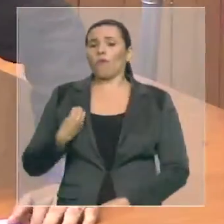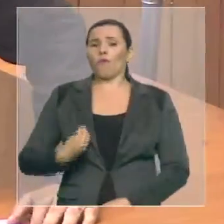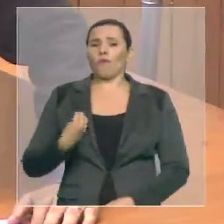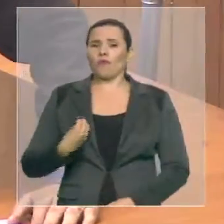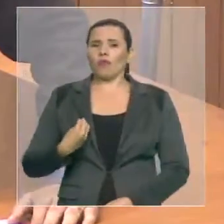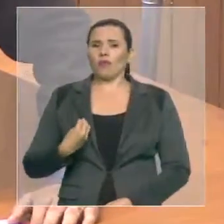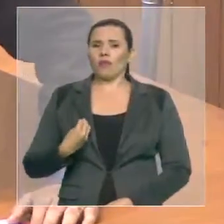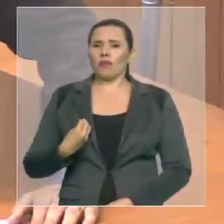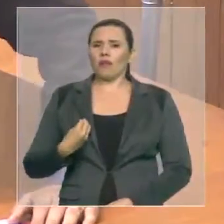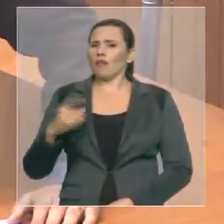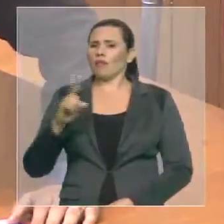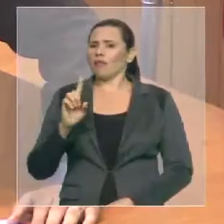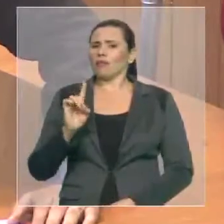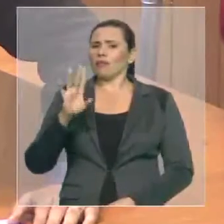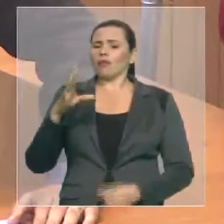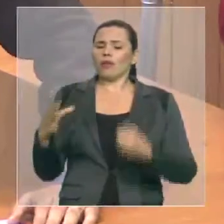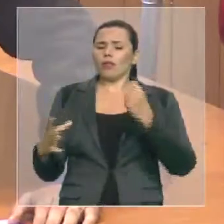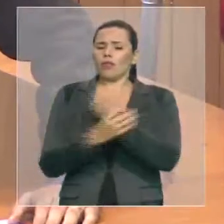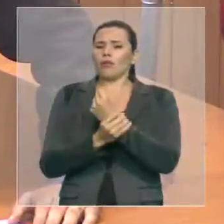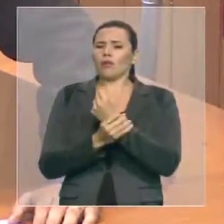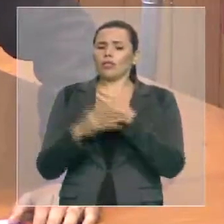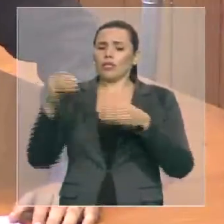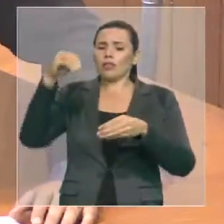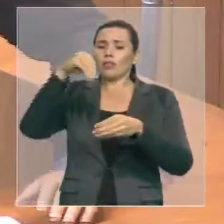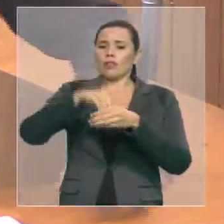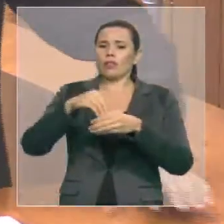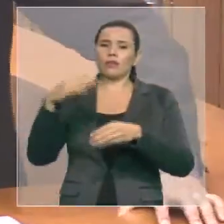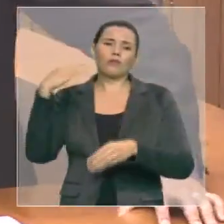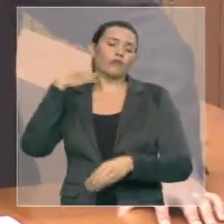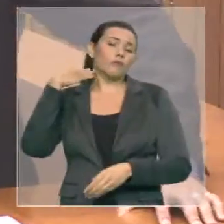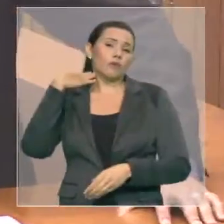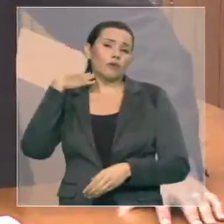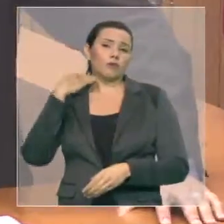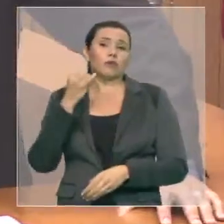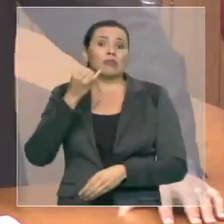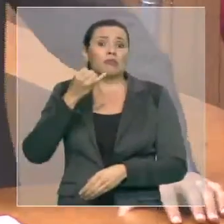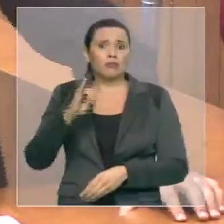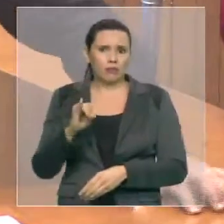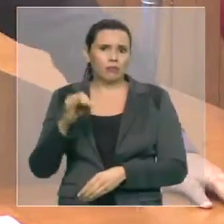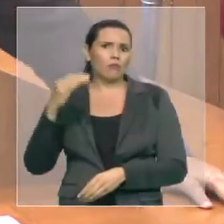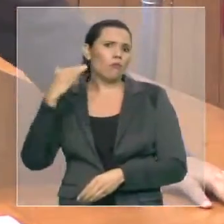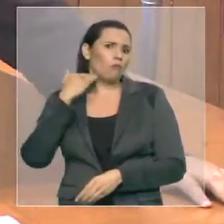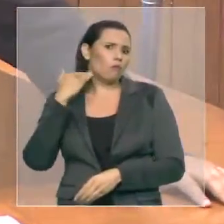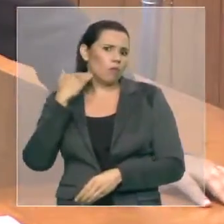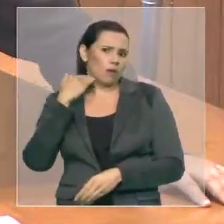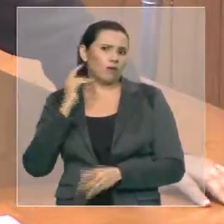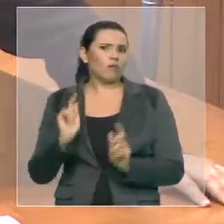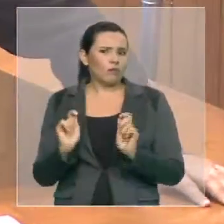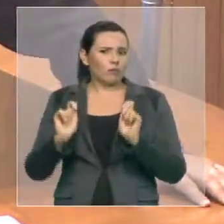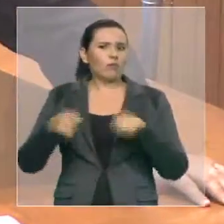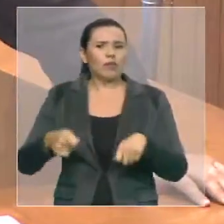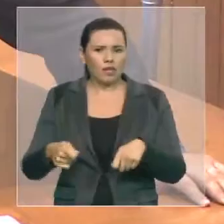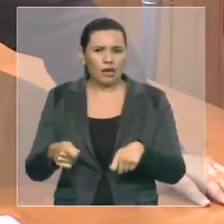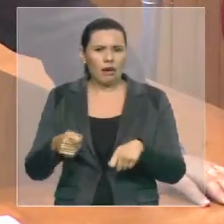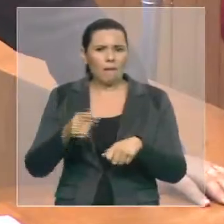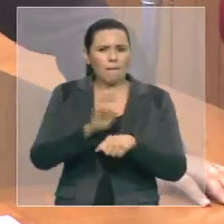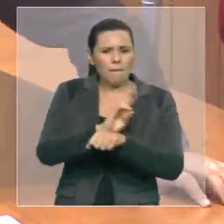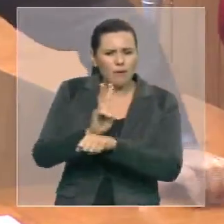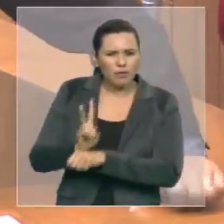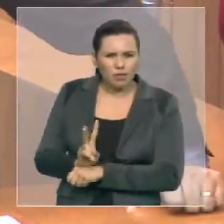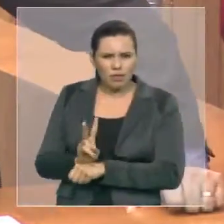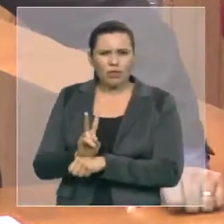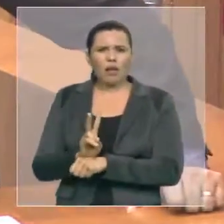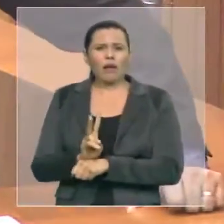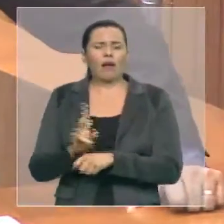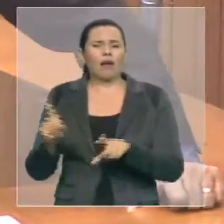em tecnologia, no monitoramento melhor, porque o que há de monitoramento é mais para fiscalizar os funcionários